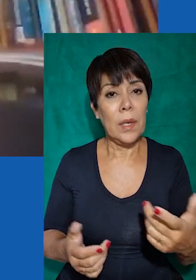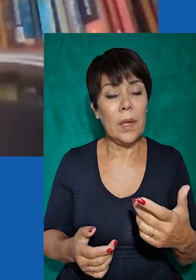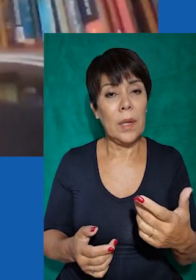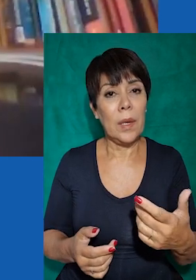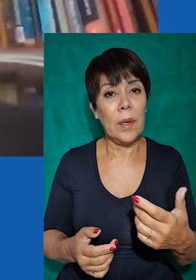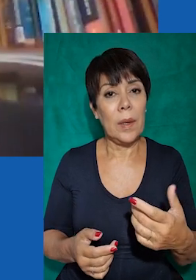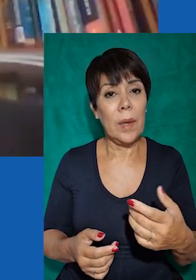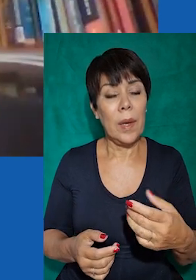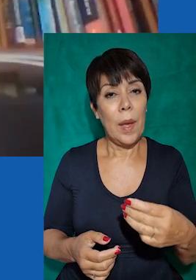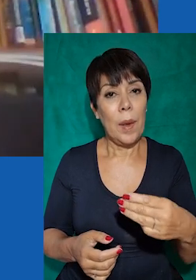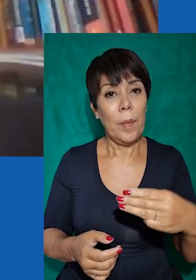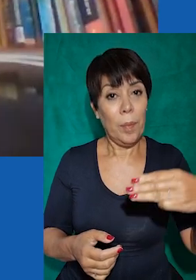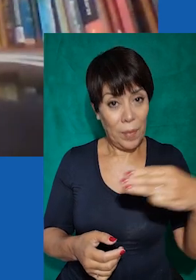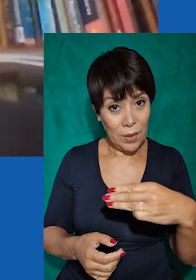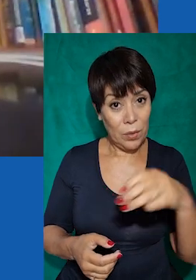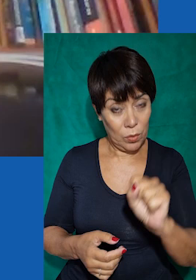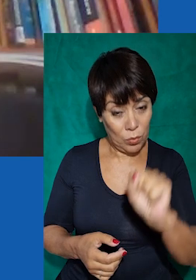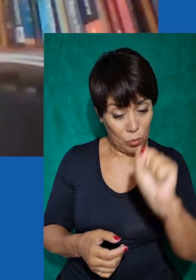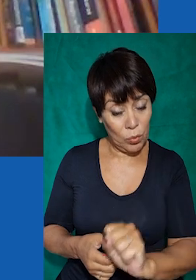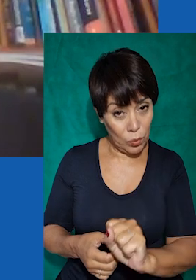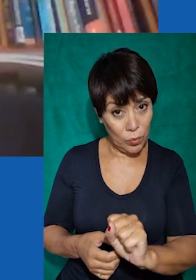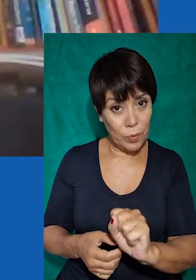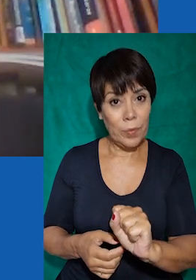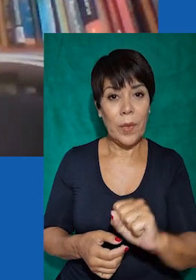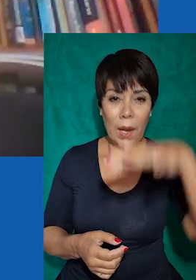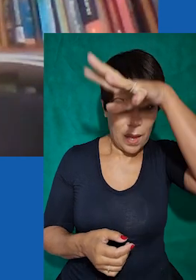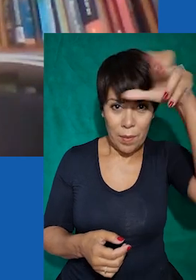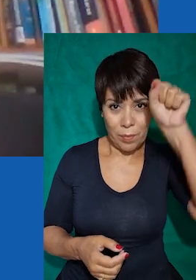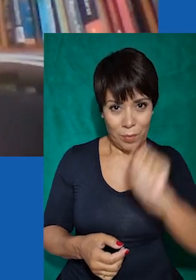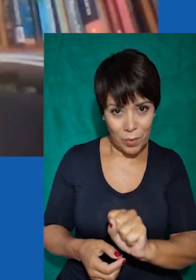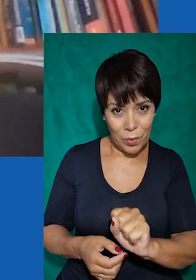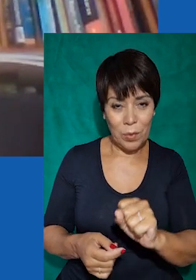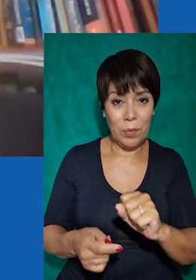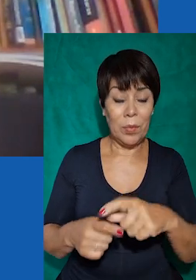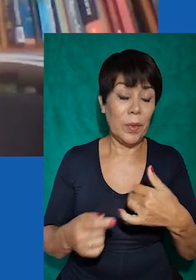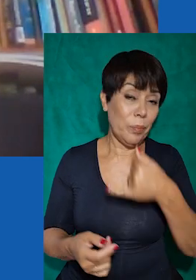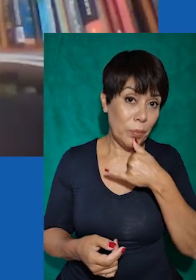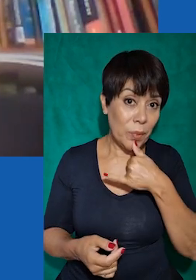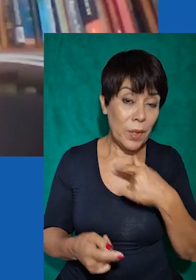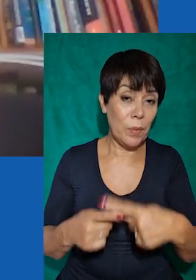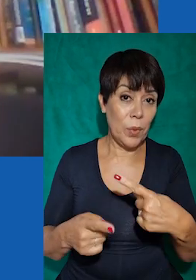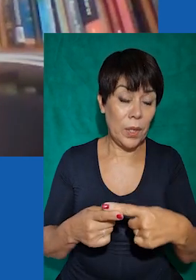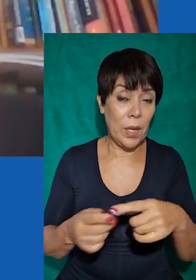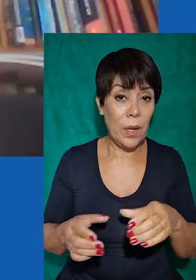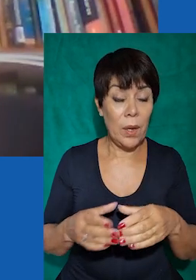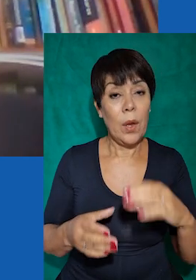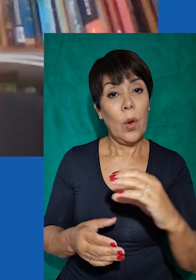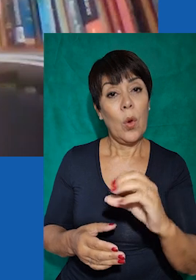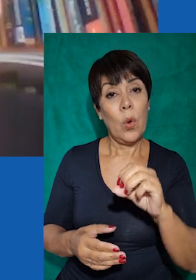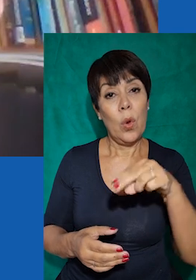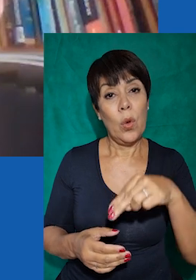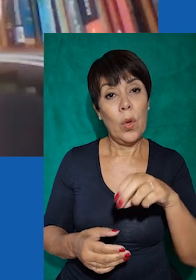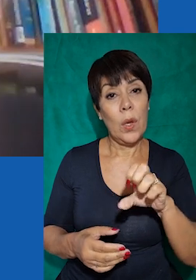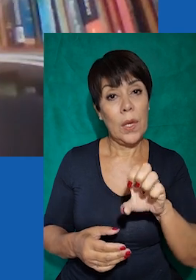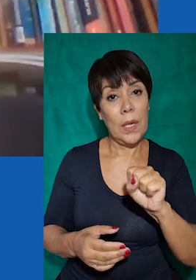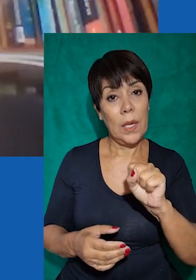estado de Mato Grosso do Sul, digo infeliz sobre, para os indígenas, porque é nesse cone sul do Mato